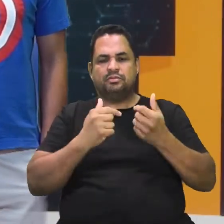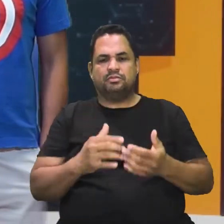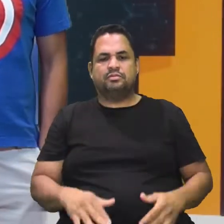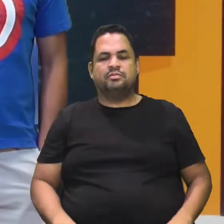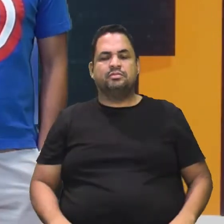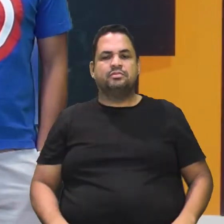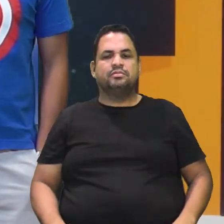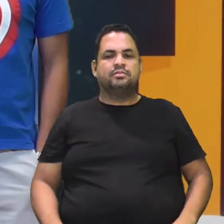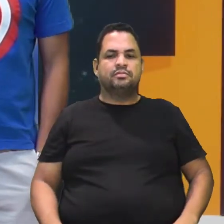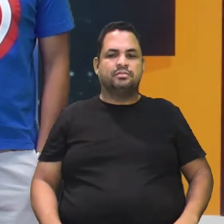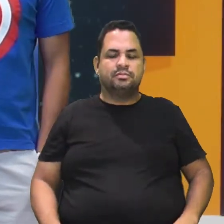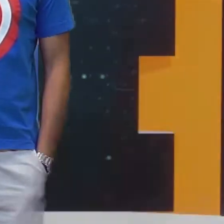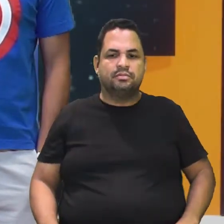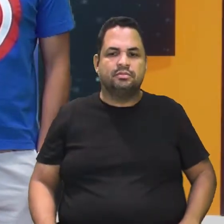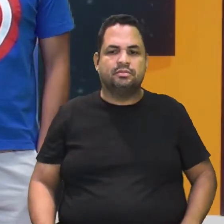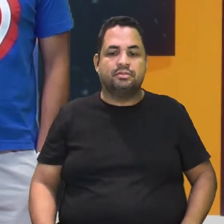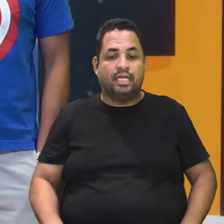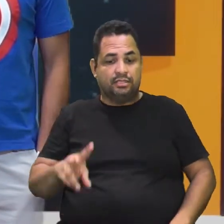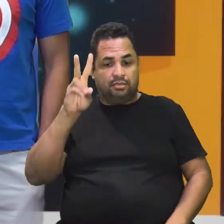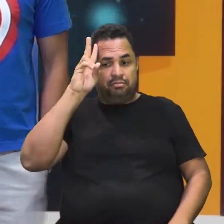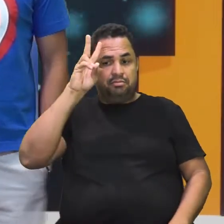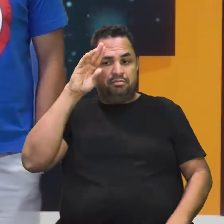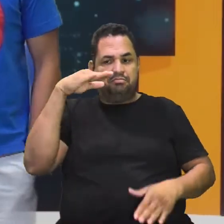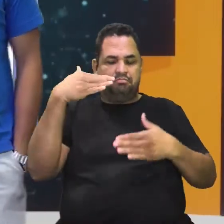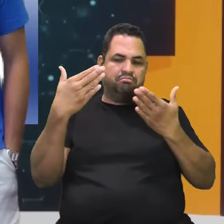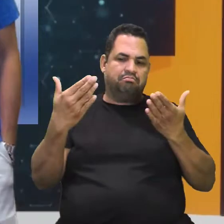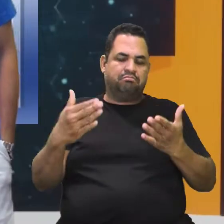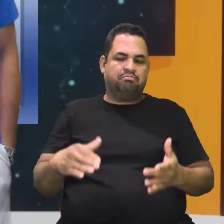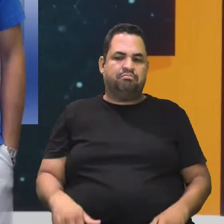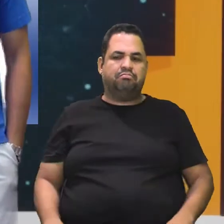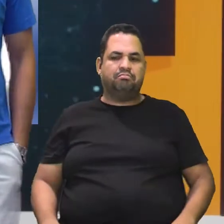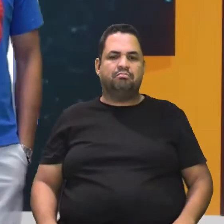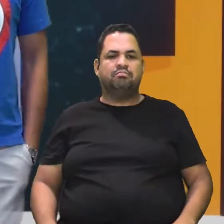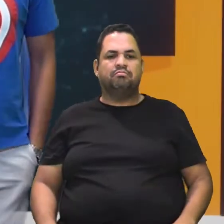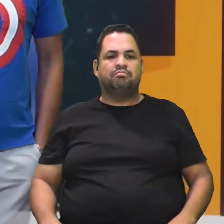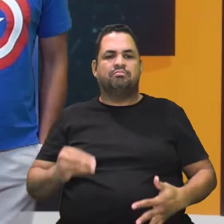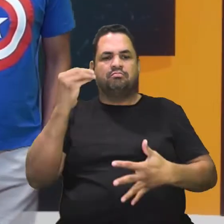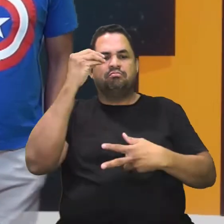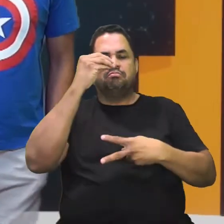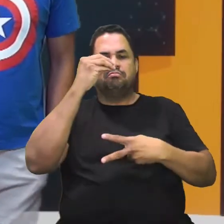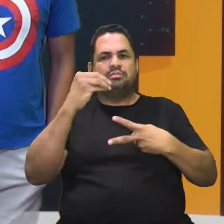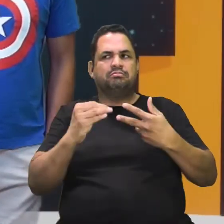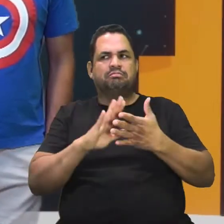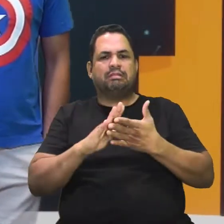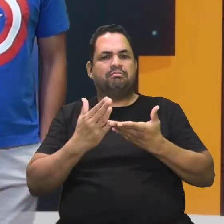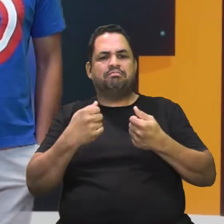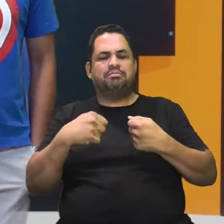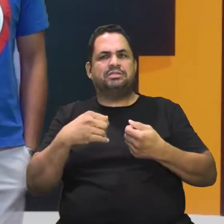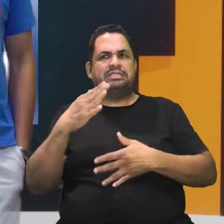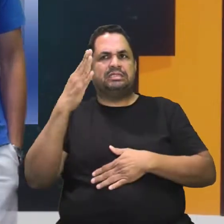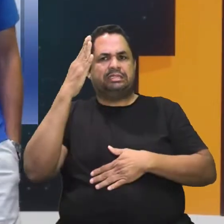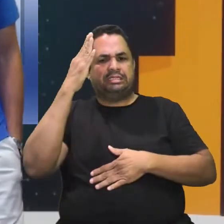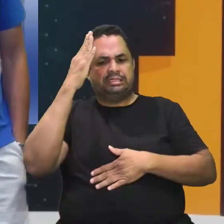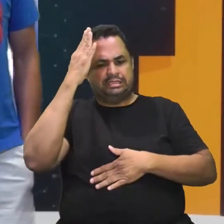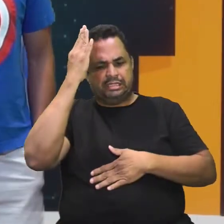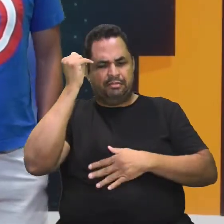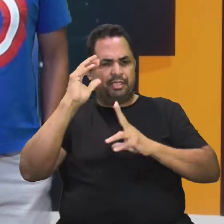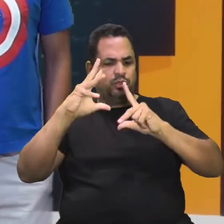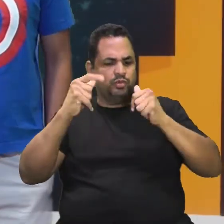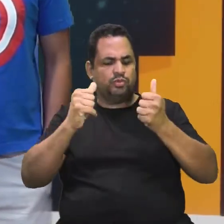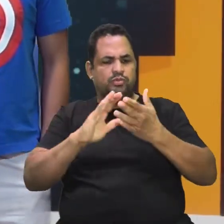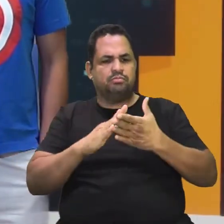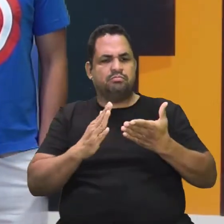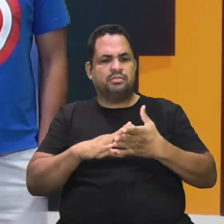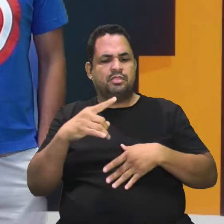aí muitas das vezes... É só dar um estado e falar assim, eu lembro, eu estudei. Isso. Não, o Enem ele não quer que você lembre de tudo. Não. Ele quer que você use o